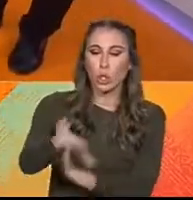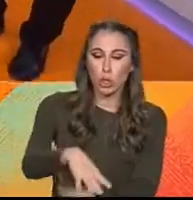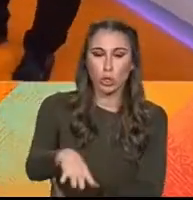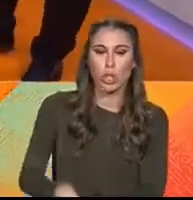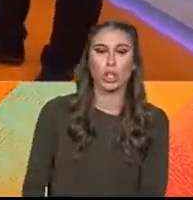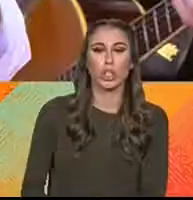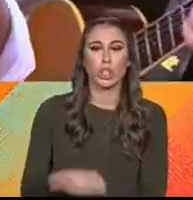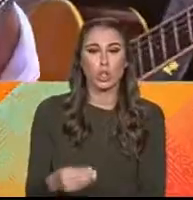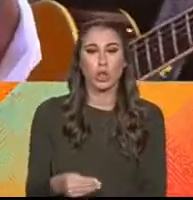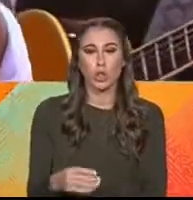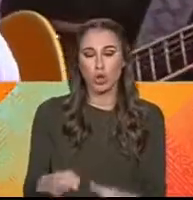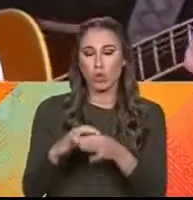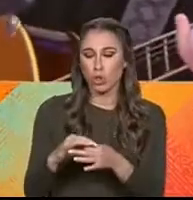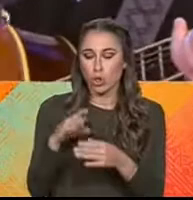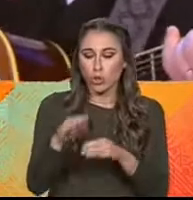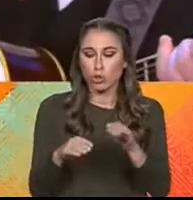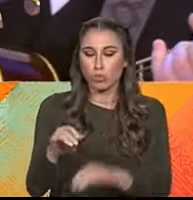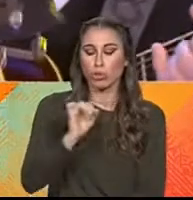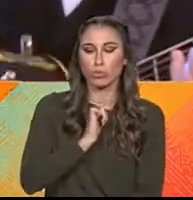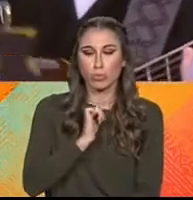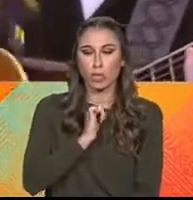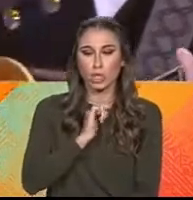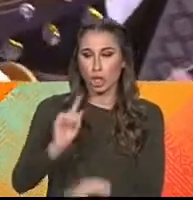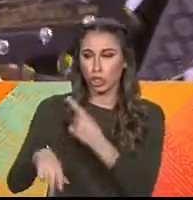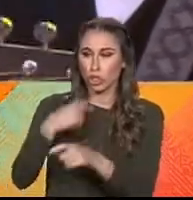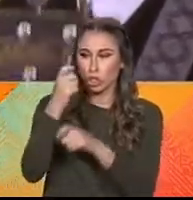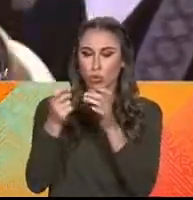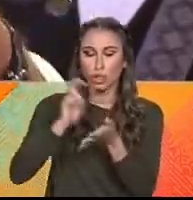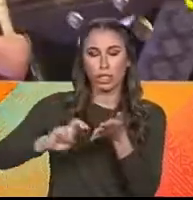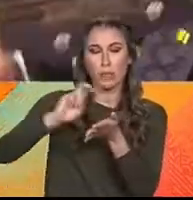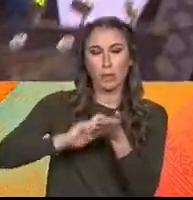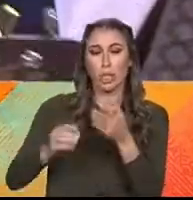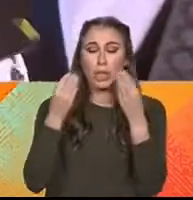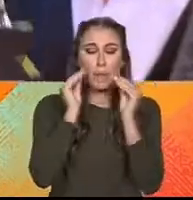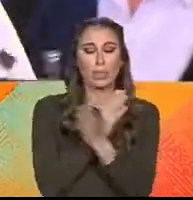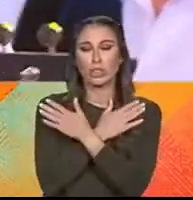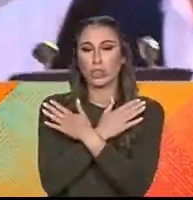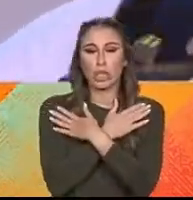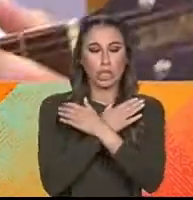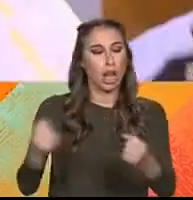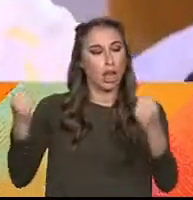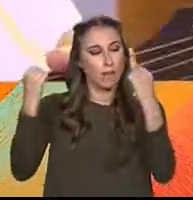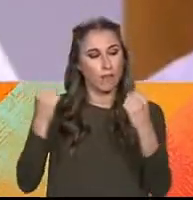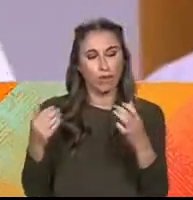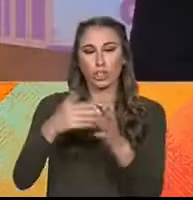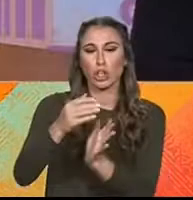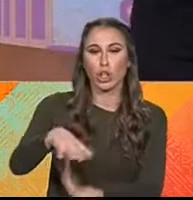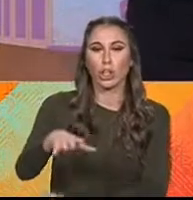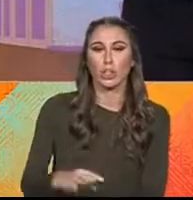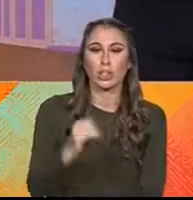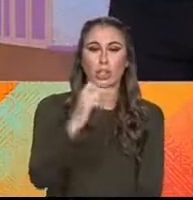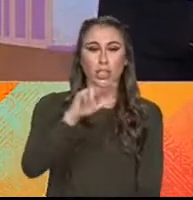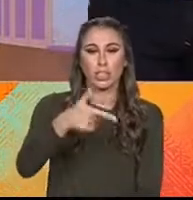meus passos aos dos outros peregrinos, entre beijos e abraços, se fortalecem destinos. Santiago é